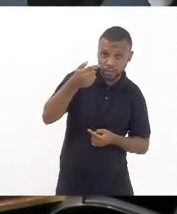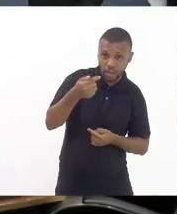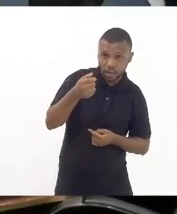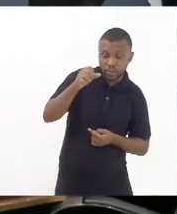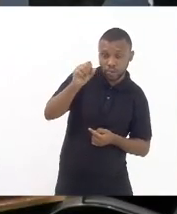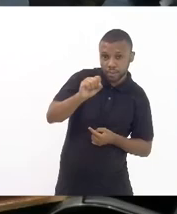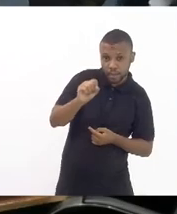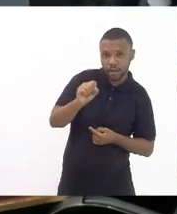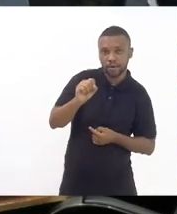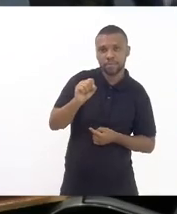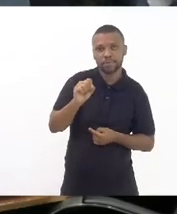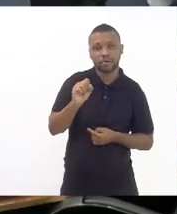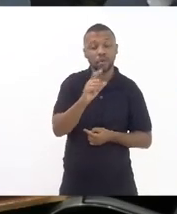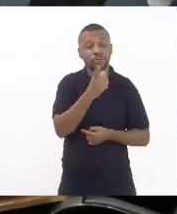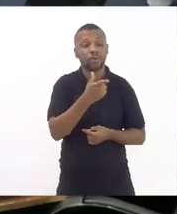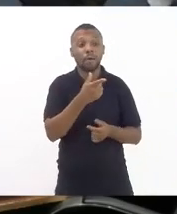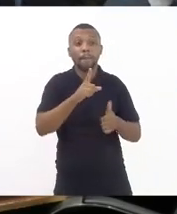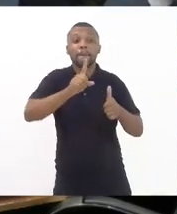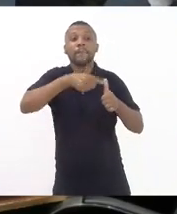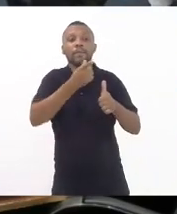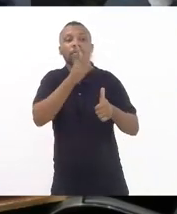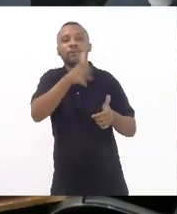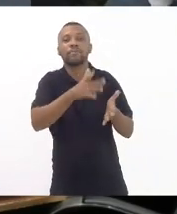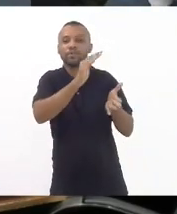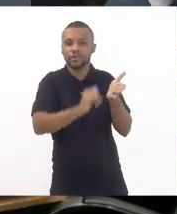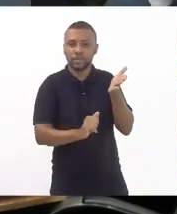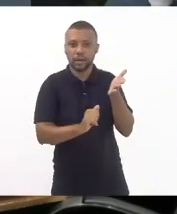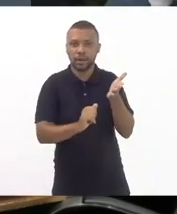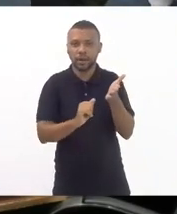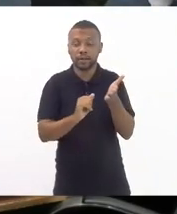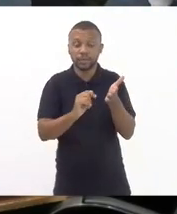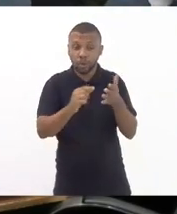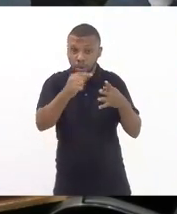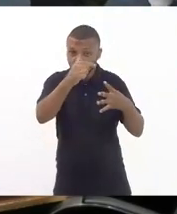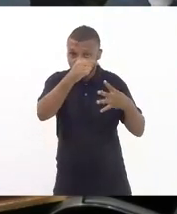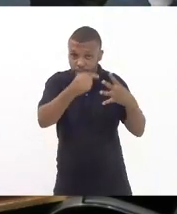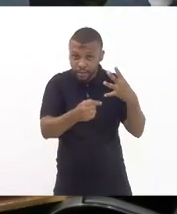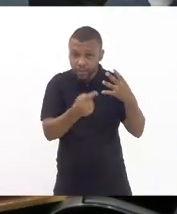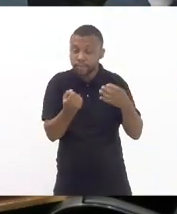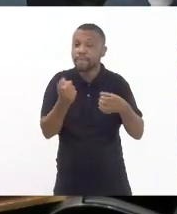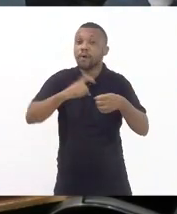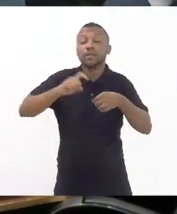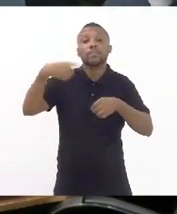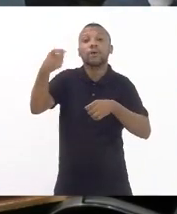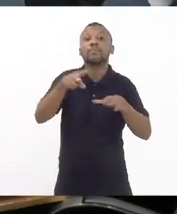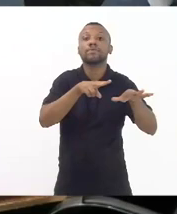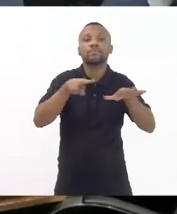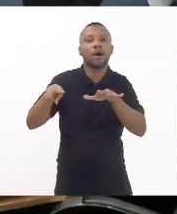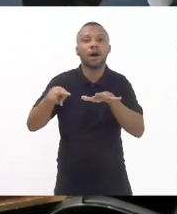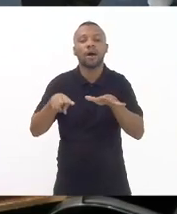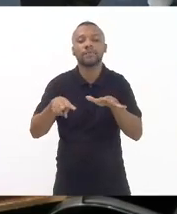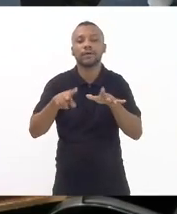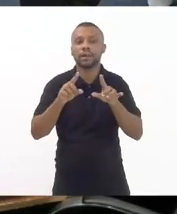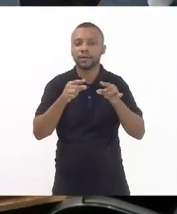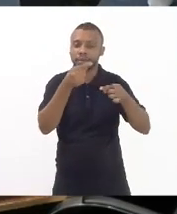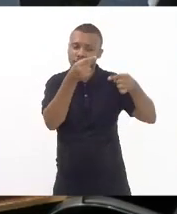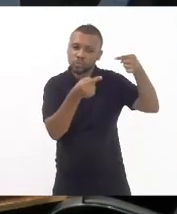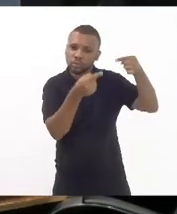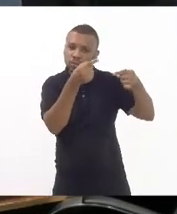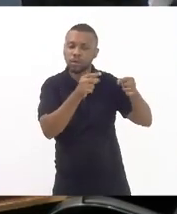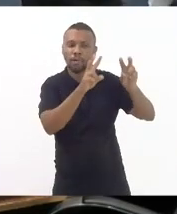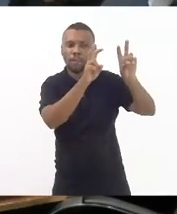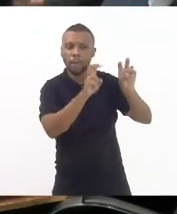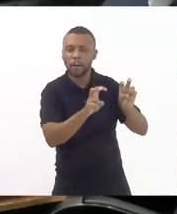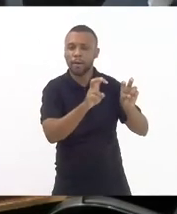1º, né? Vou retirar. Então, esses votam na semana que vem. Retirados 4º,